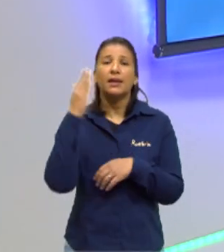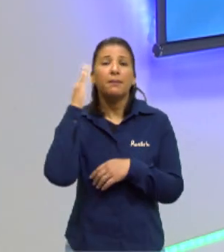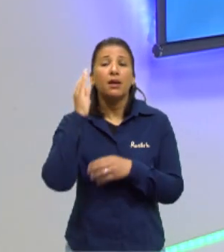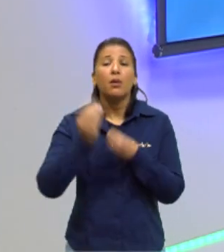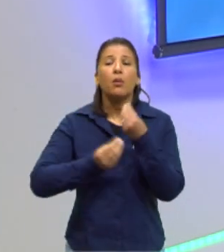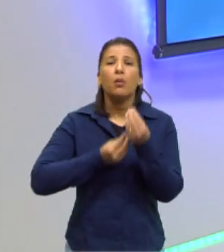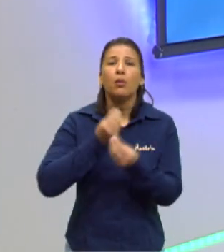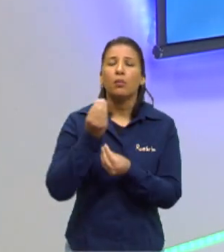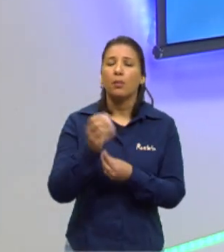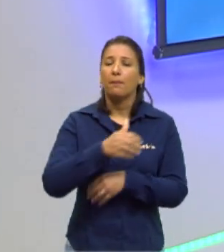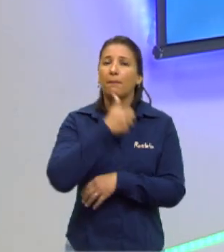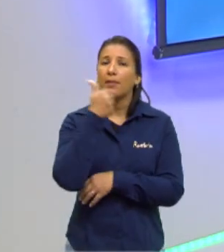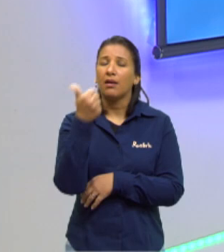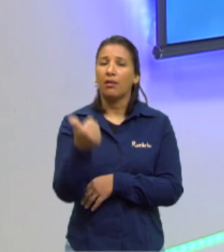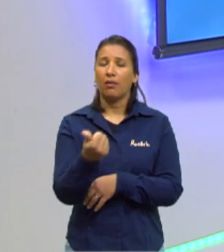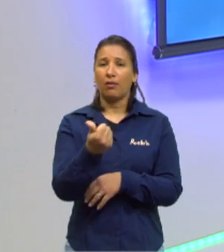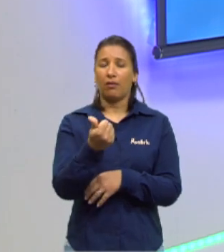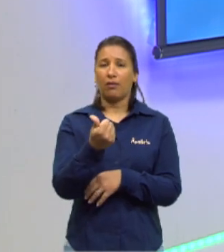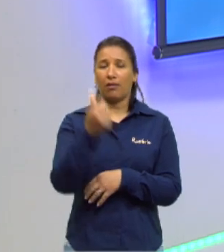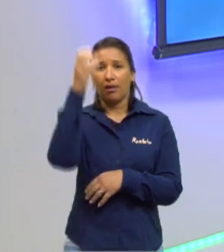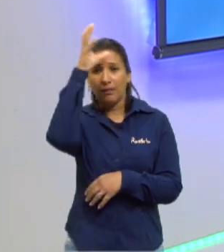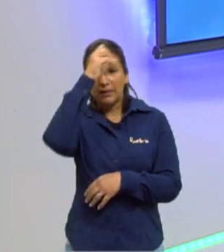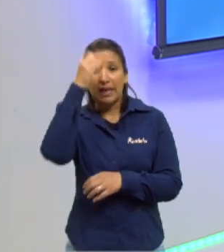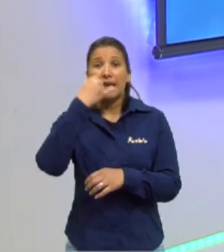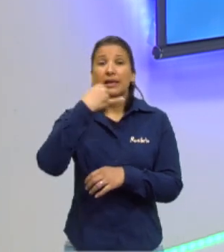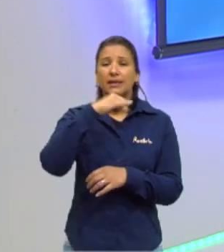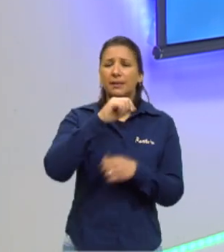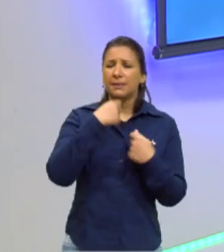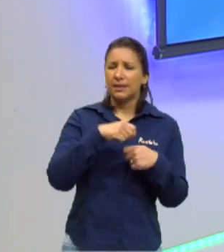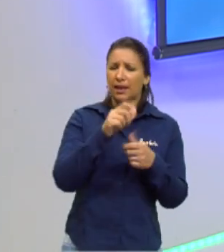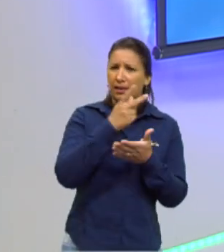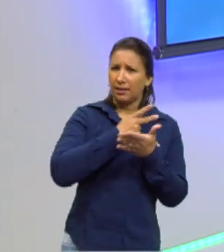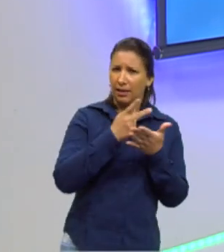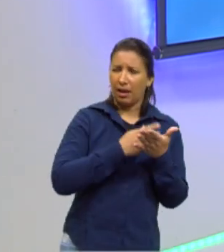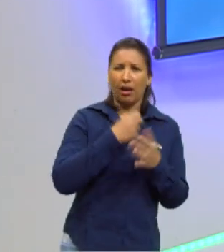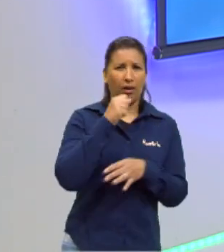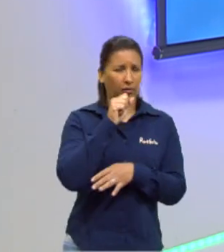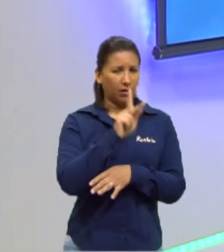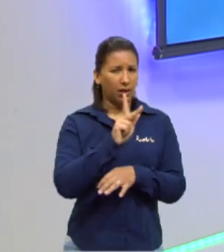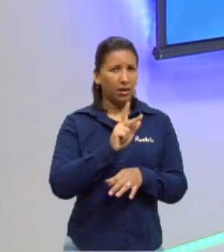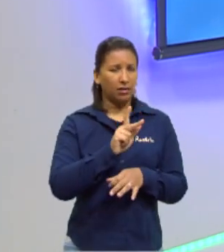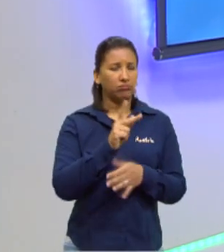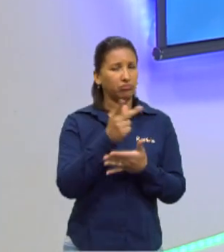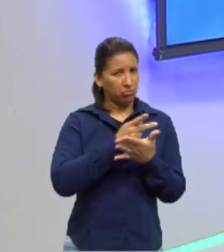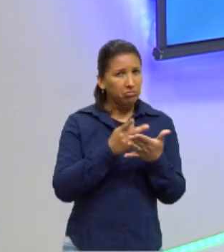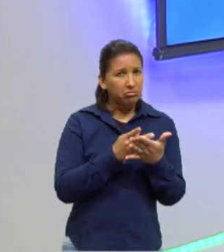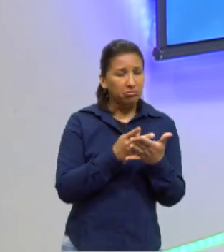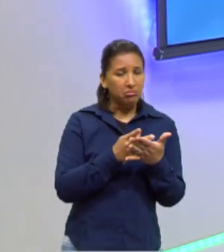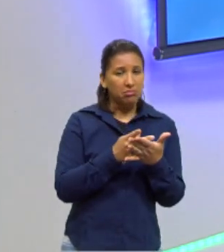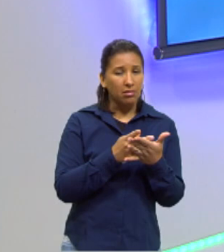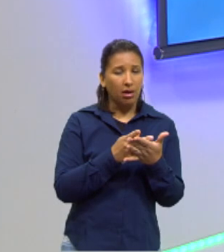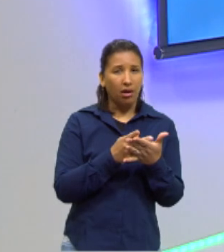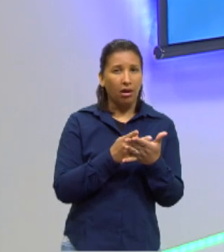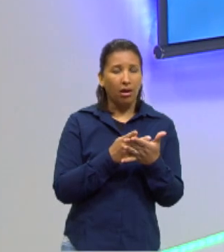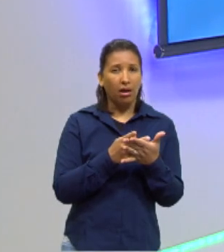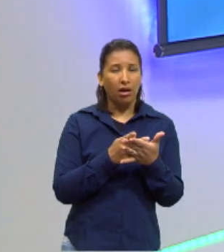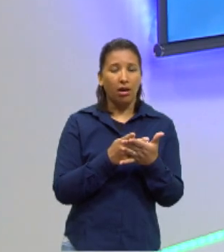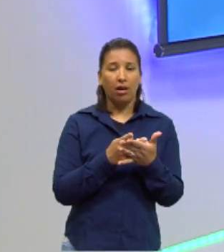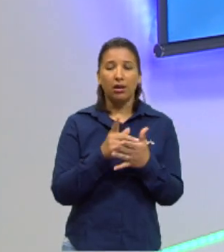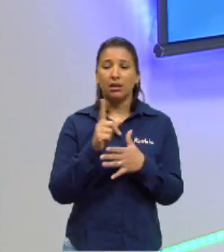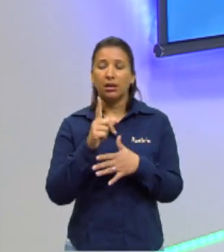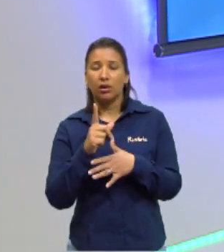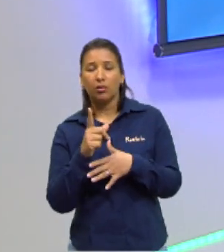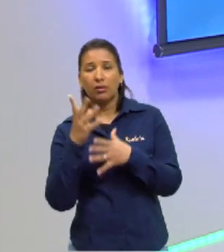de aprender. Então, se você precisa desenhar, desenha, certo? E aí não leve em consideração aquela piada de